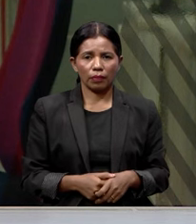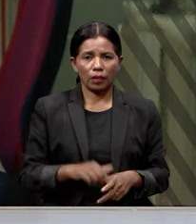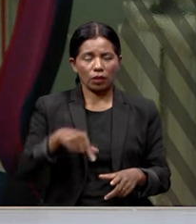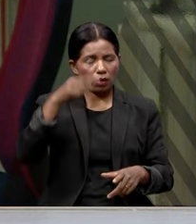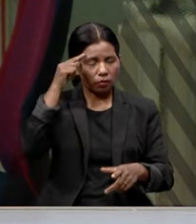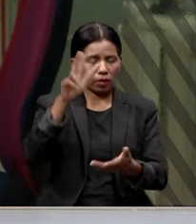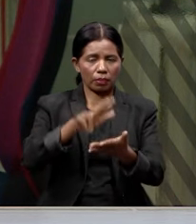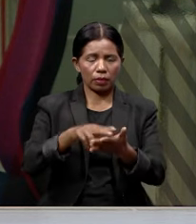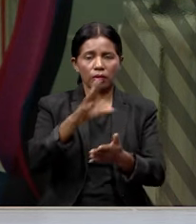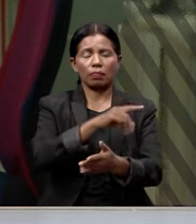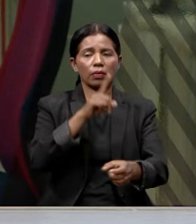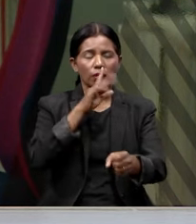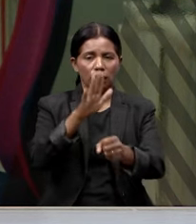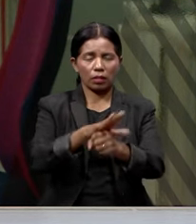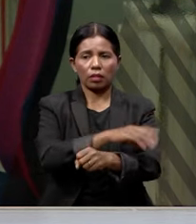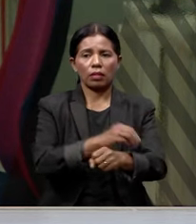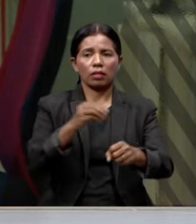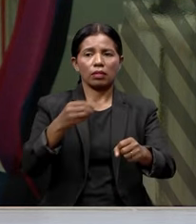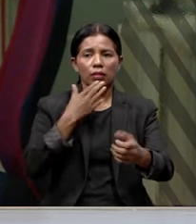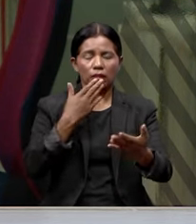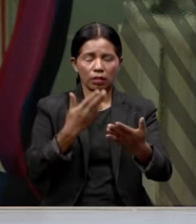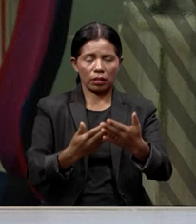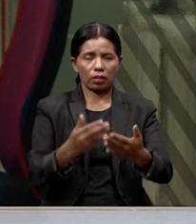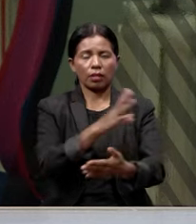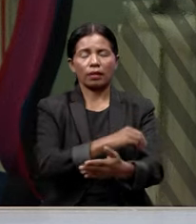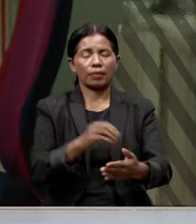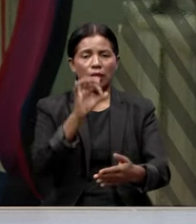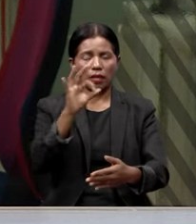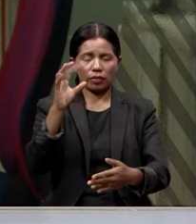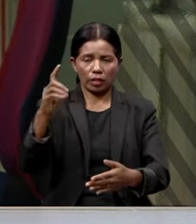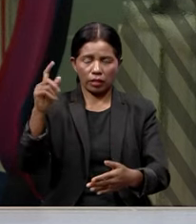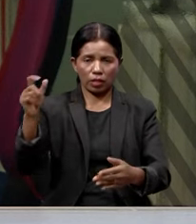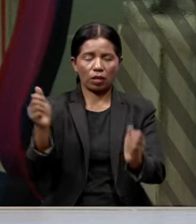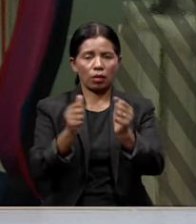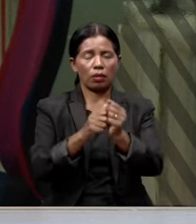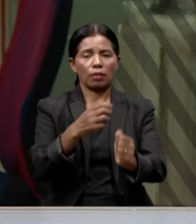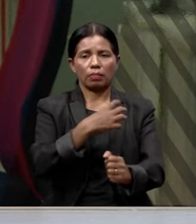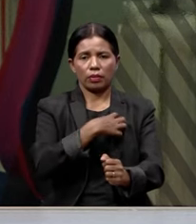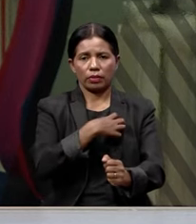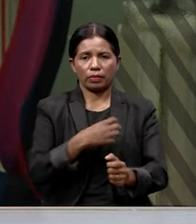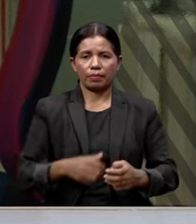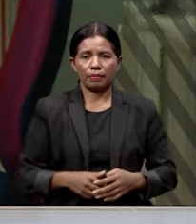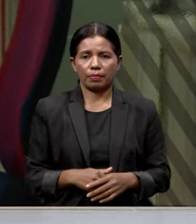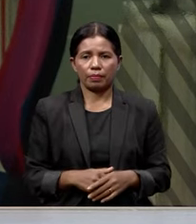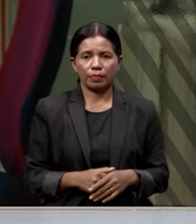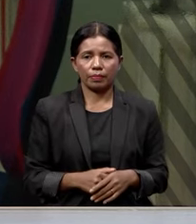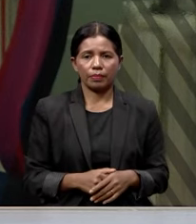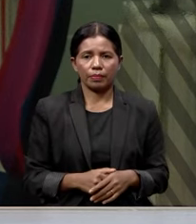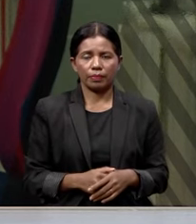Governo aprova compromisso operacional conjunto entre FVTL e PNTL.